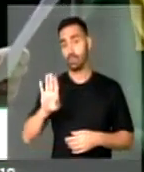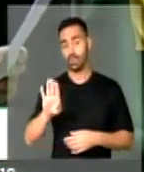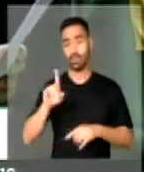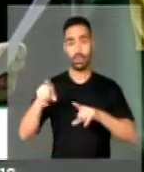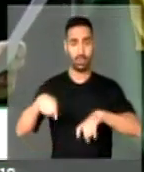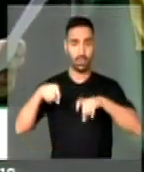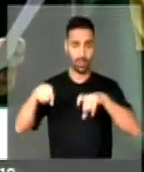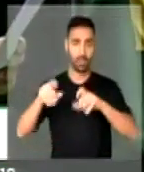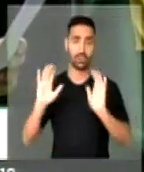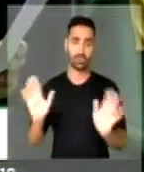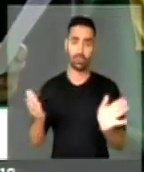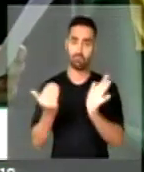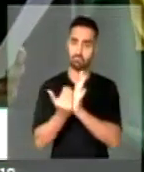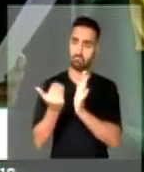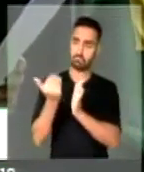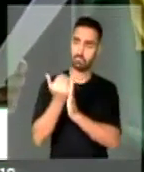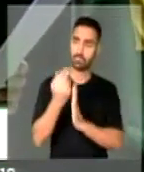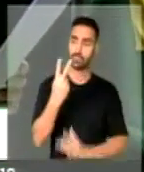cresceu 290 bilhões